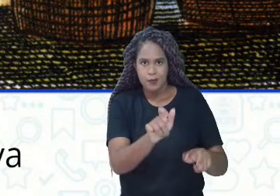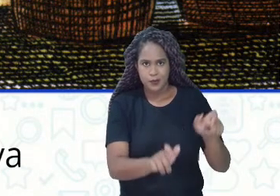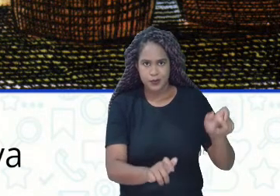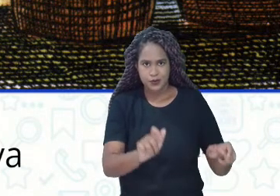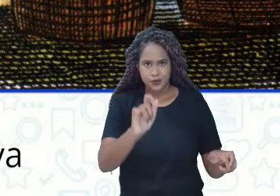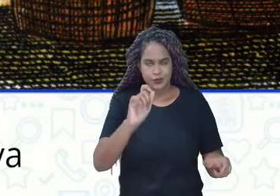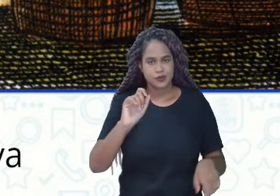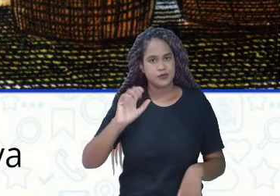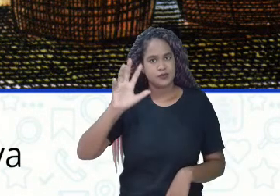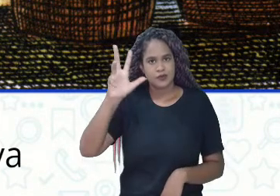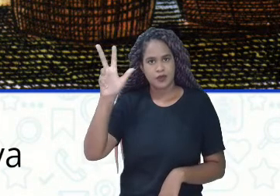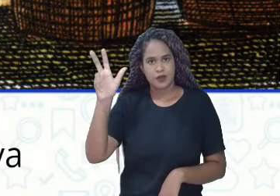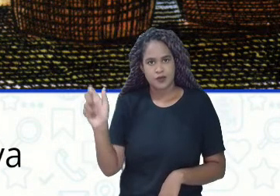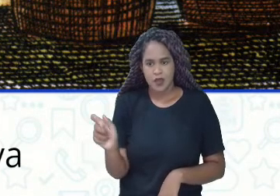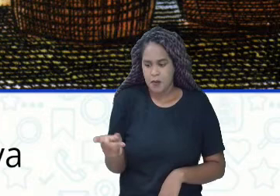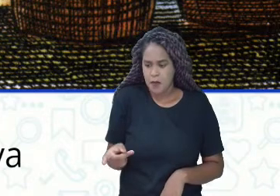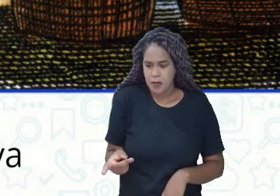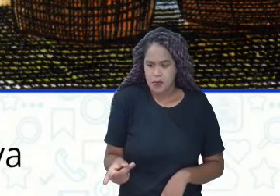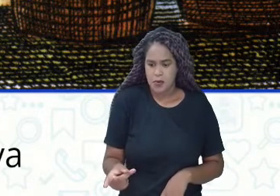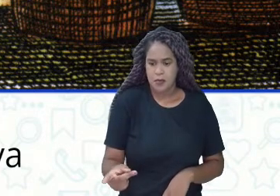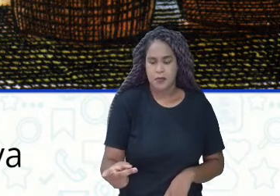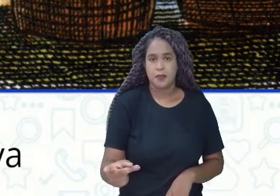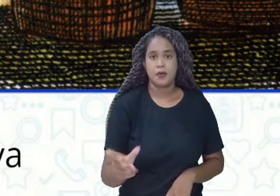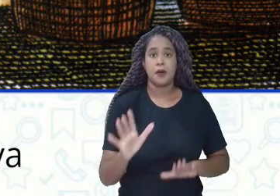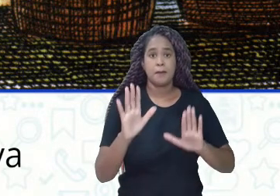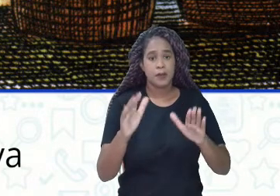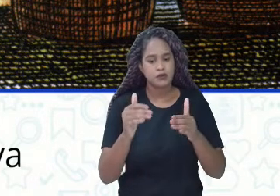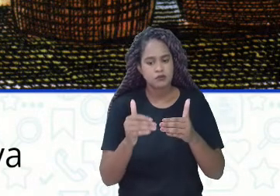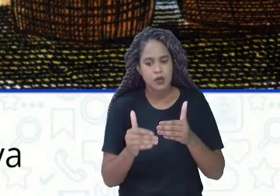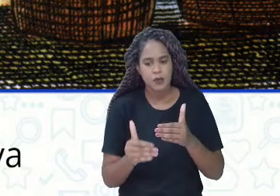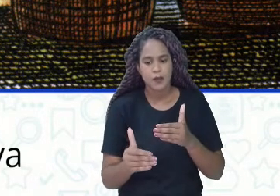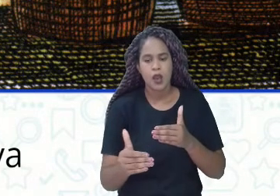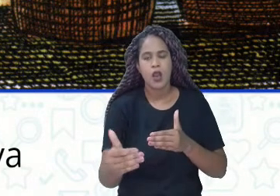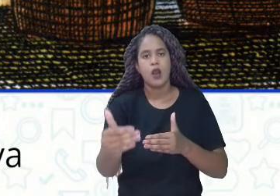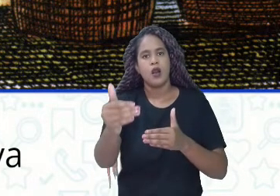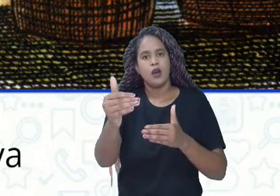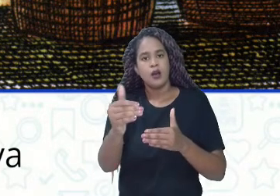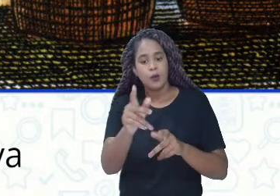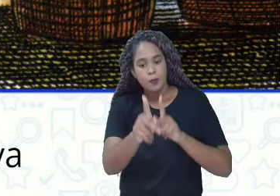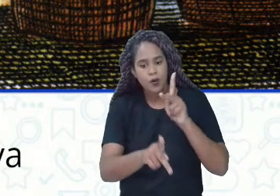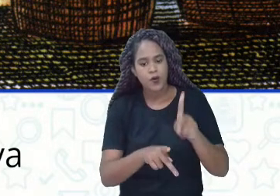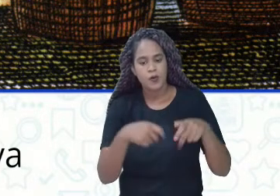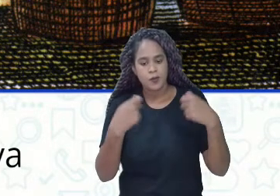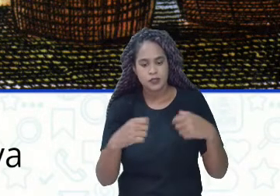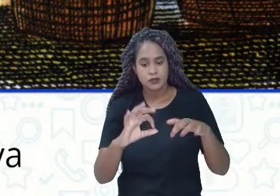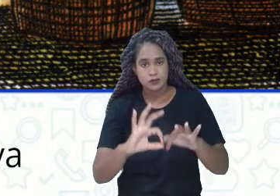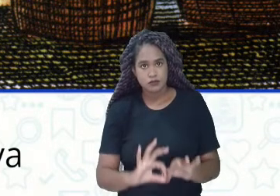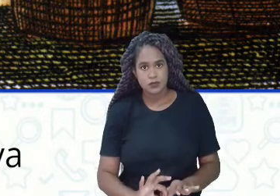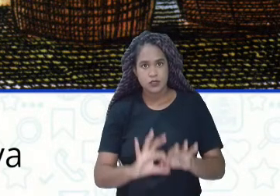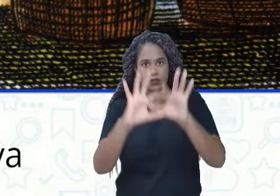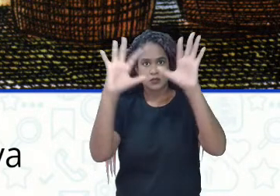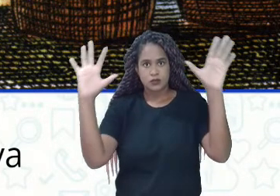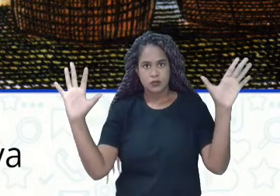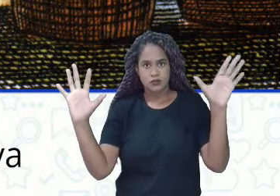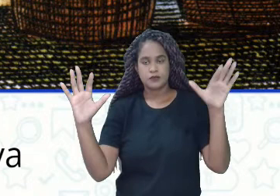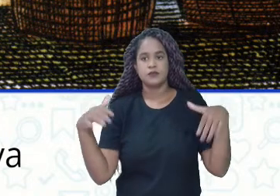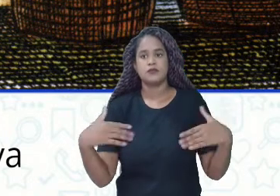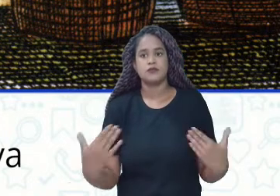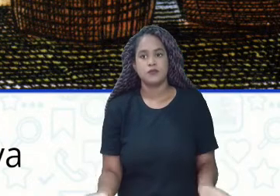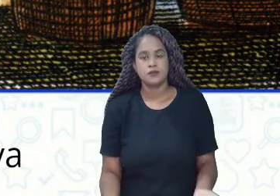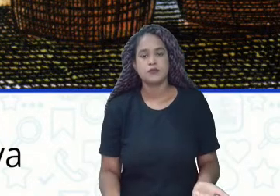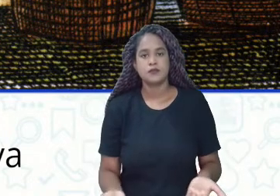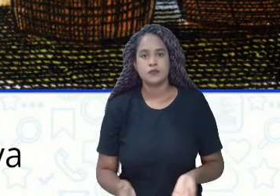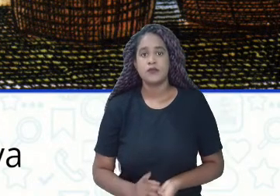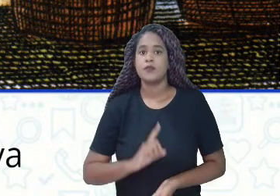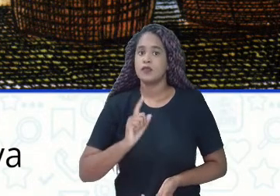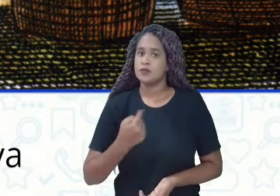o caminho do tempo é de que o povo se liberte, que todos os povos sejam livres, e a gente está falando disso